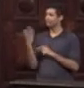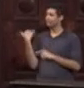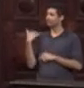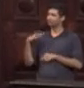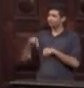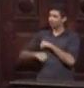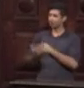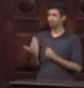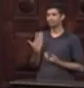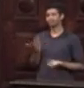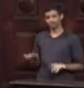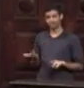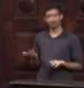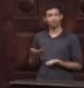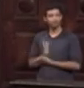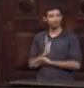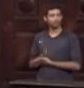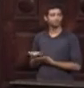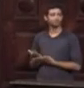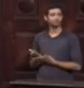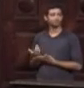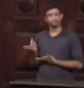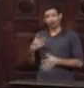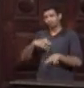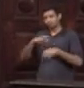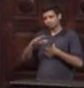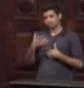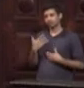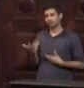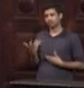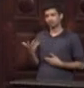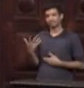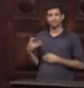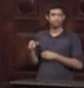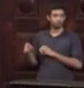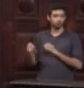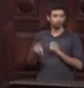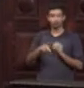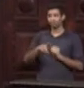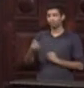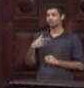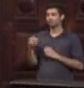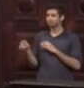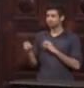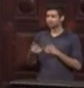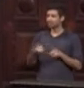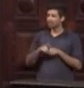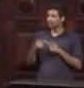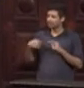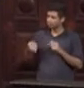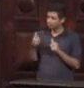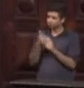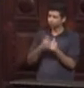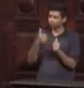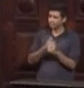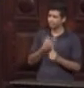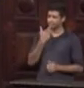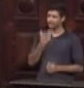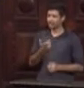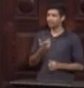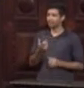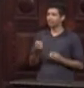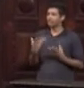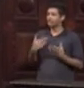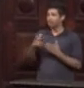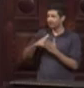e foram aprovados. Portanto, minha solidariedade, tenho certeza aqui dos membros da Comissão de Educação, vamos acompanhar de perto esta questão para que a